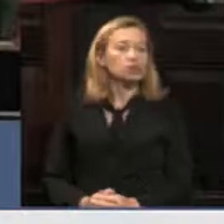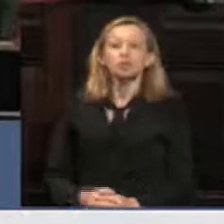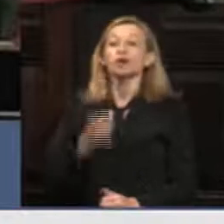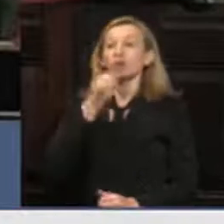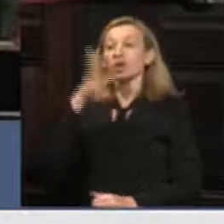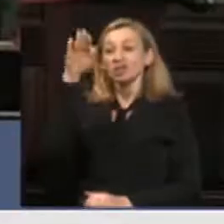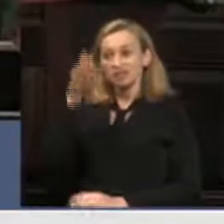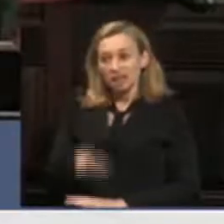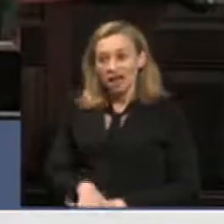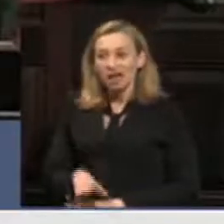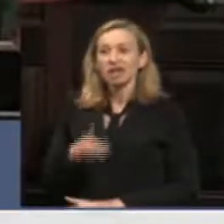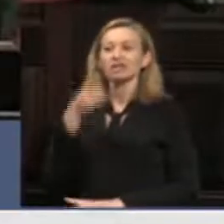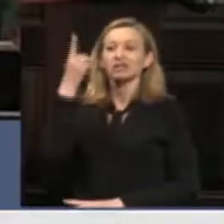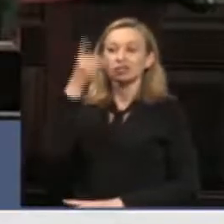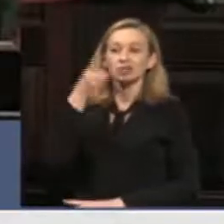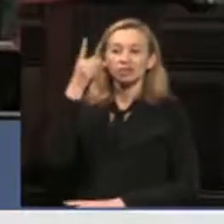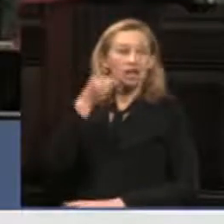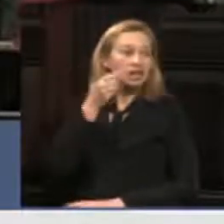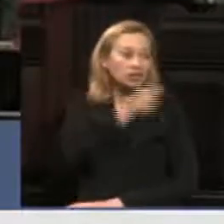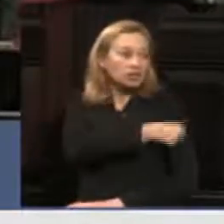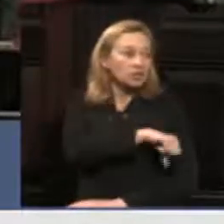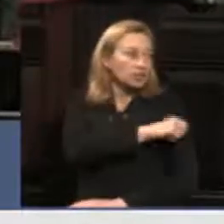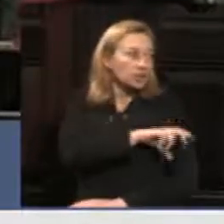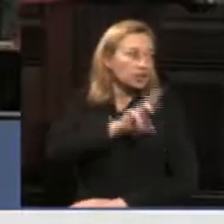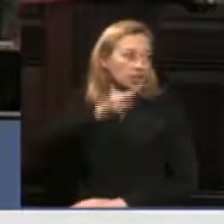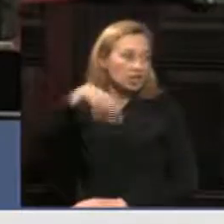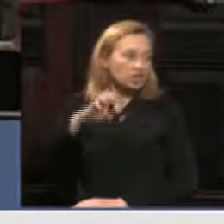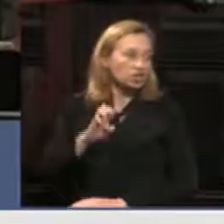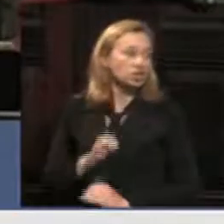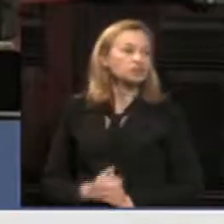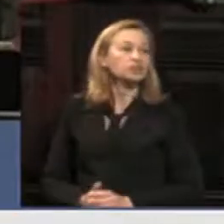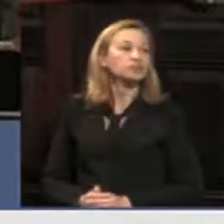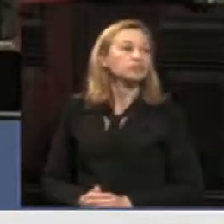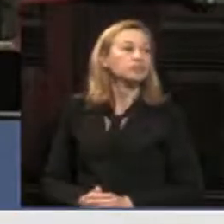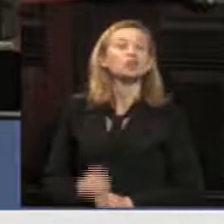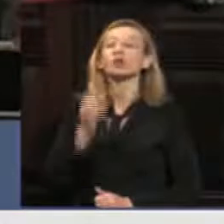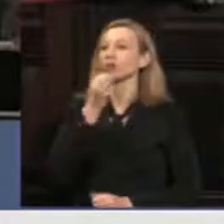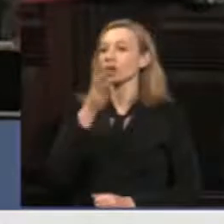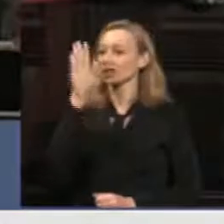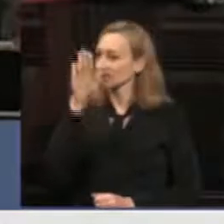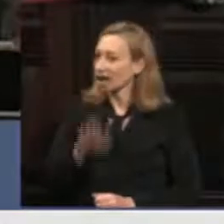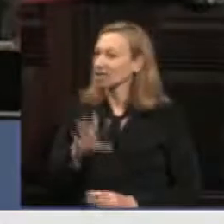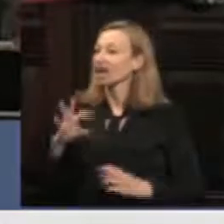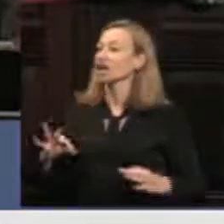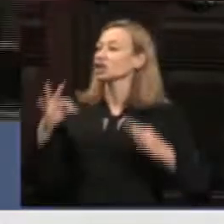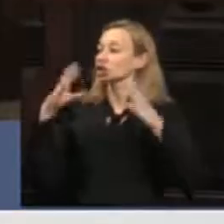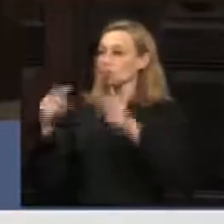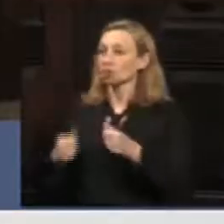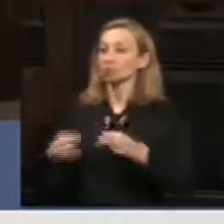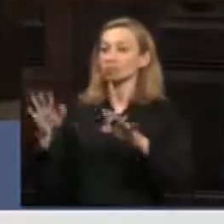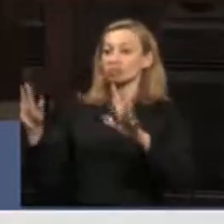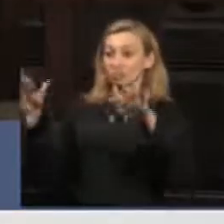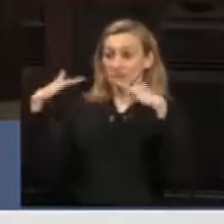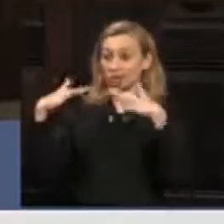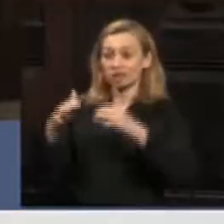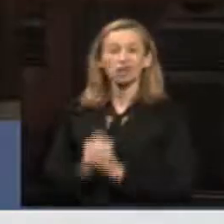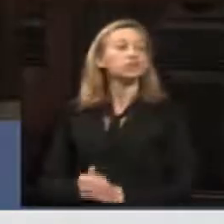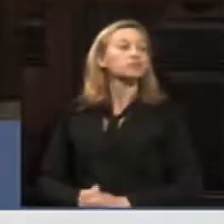Boa tarde, deputada enfermeira Rejane, que hora que nos preside. Boa tarde a todas e todos que nos assistem.